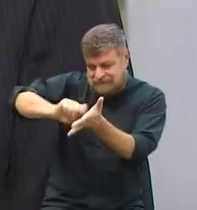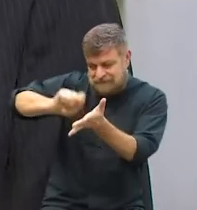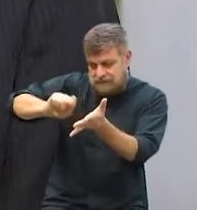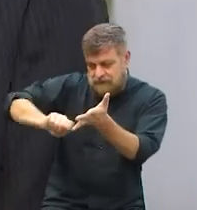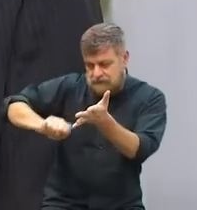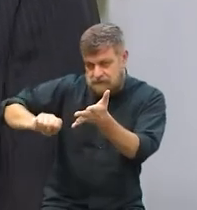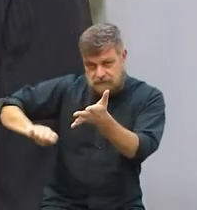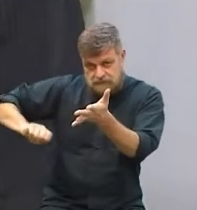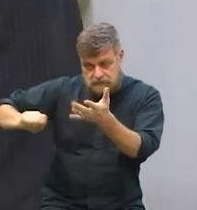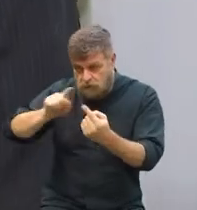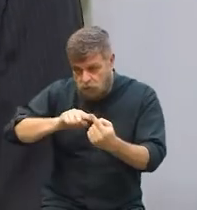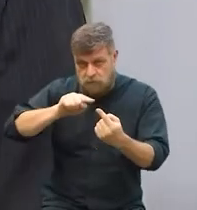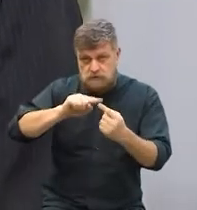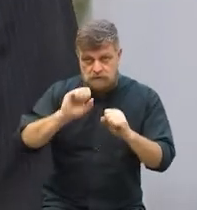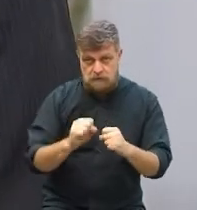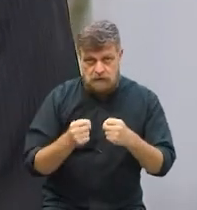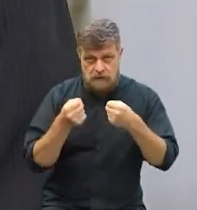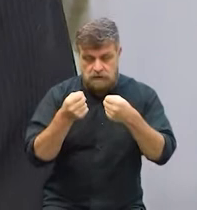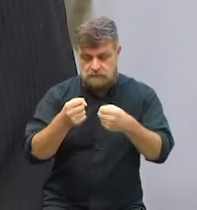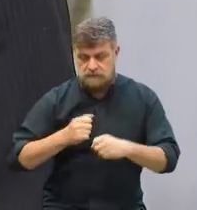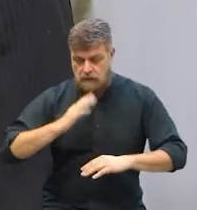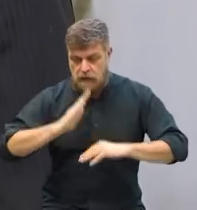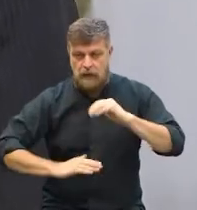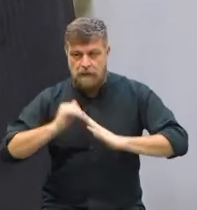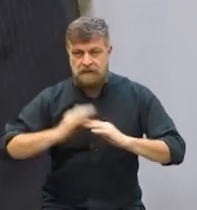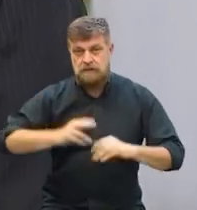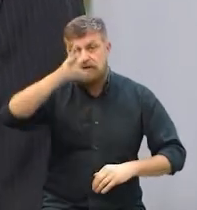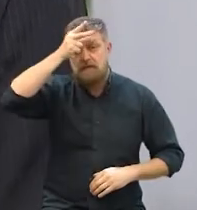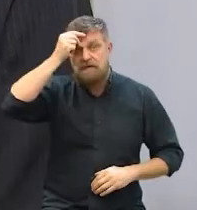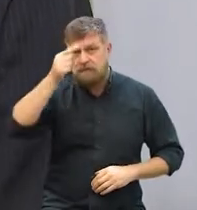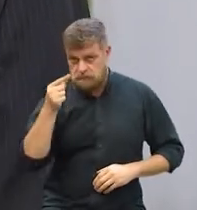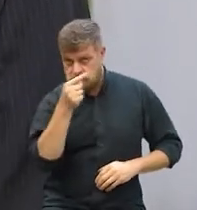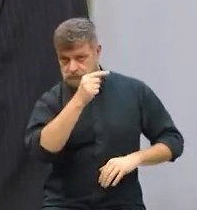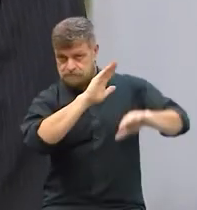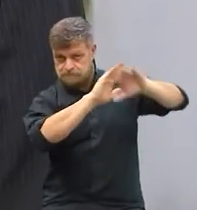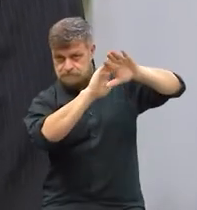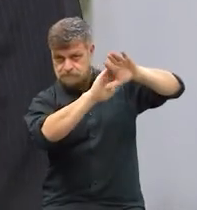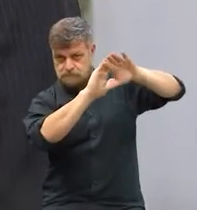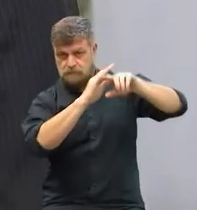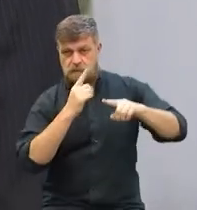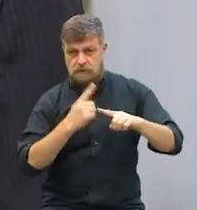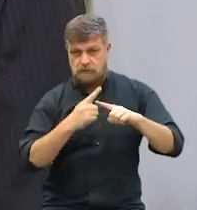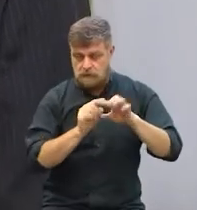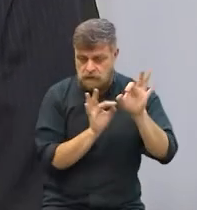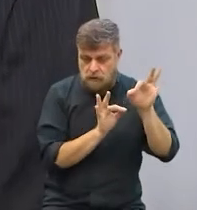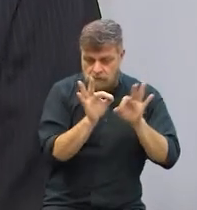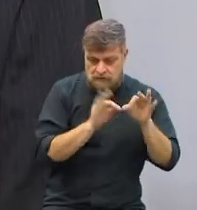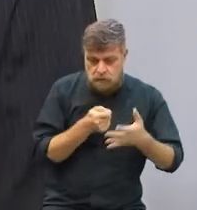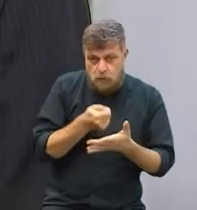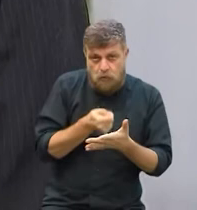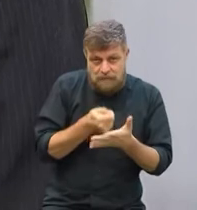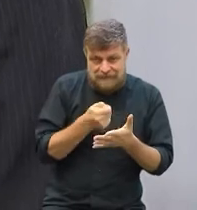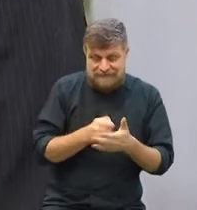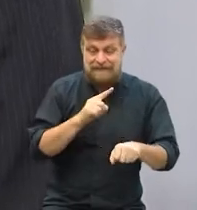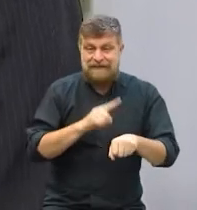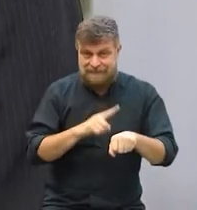escrito, né? Mas vem assim no sentido de reforçar uma iniciativa que o próprio executivo já está tomando, né? Porque é um planejamento que exige